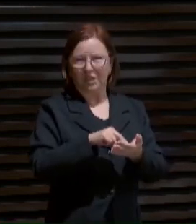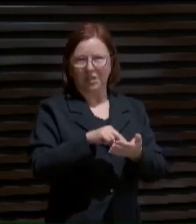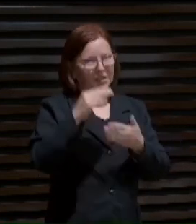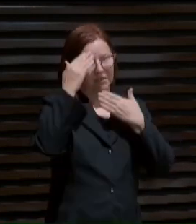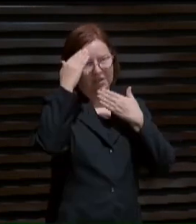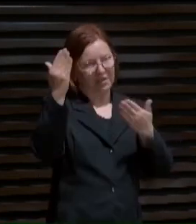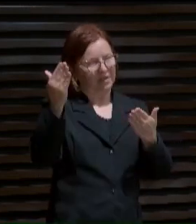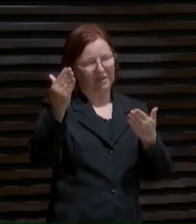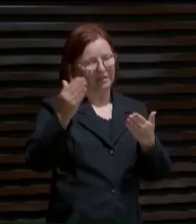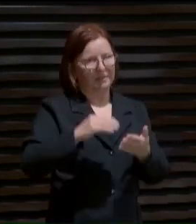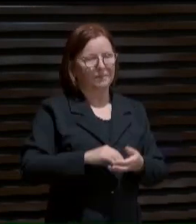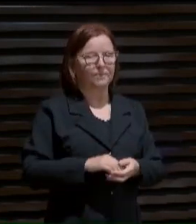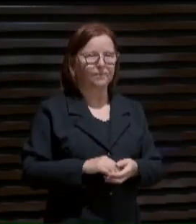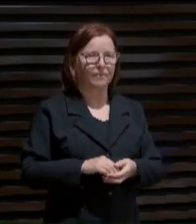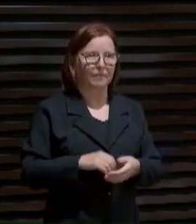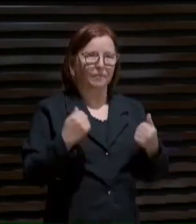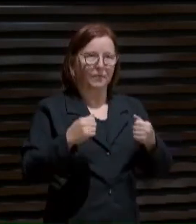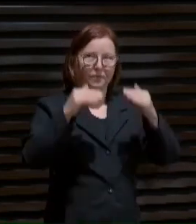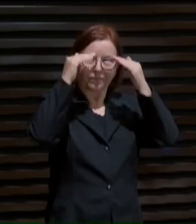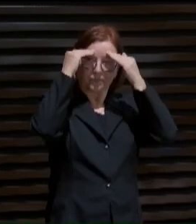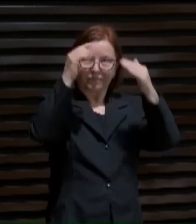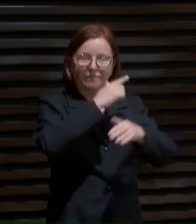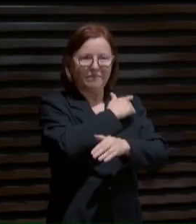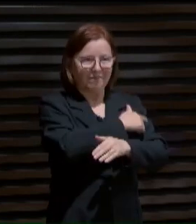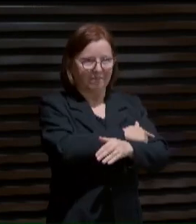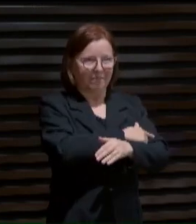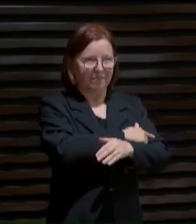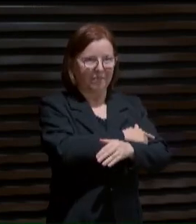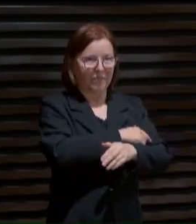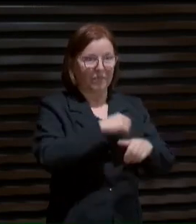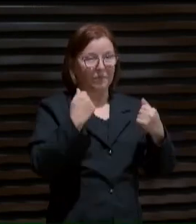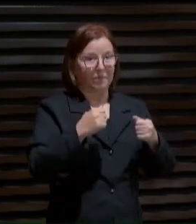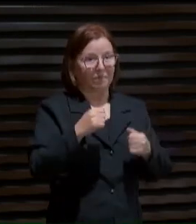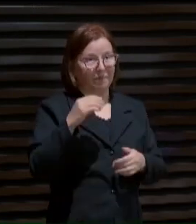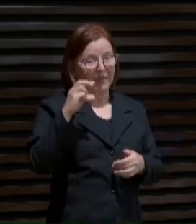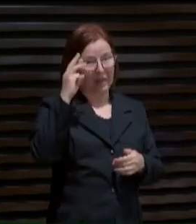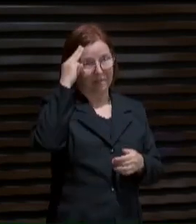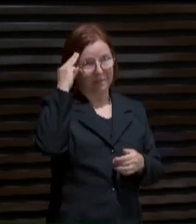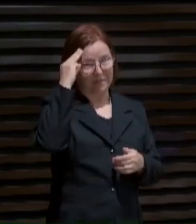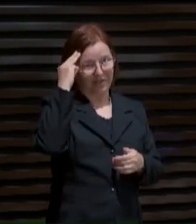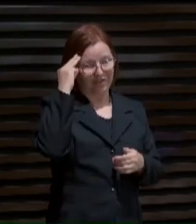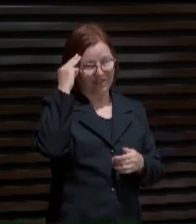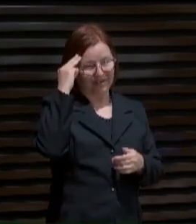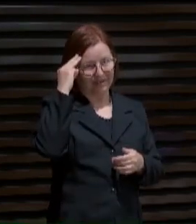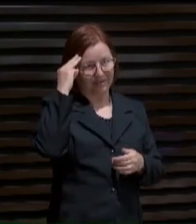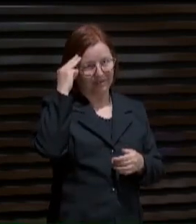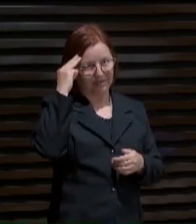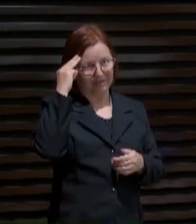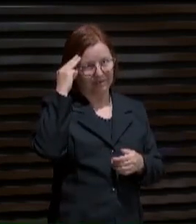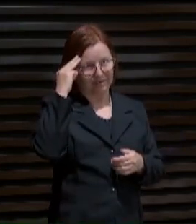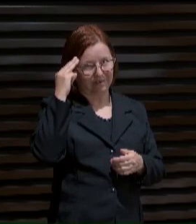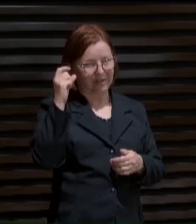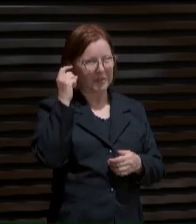com reverência e temor nós precisamos parar um pouquinho e verificar se aquilo que nós estamos